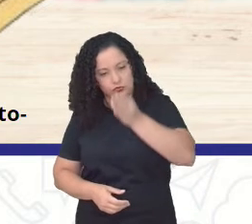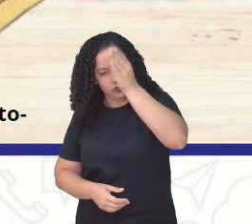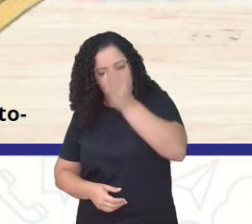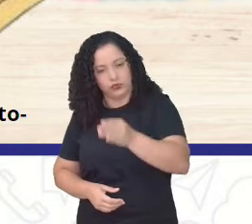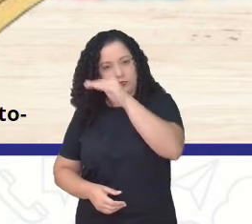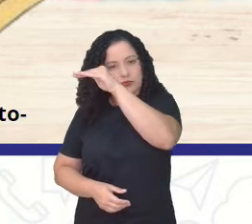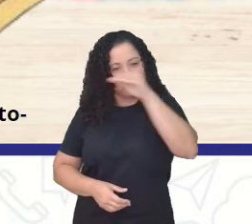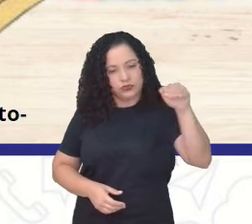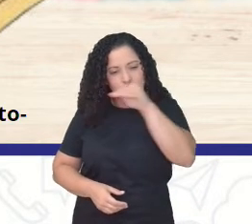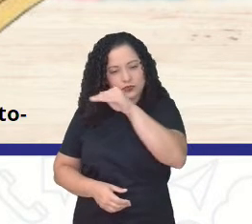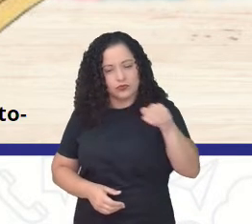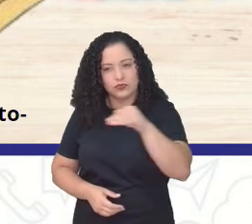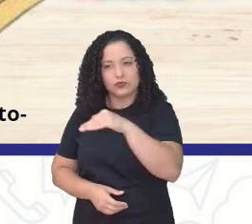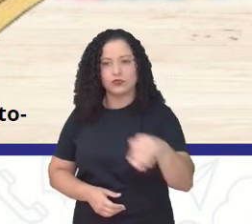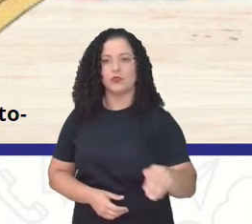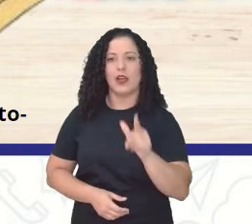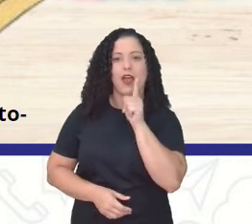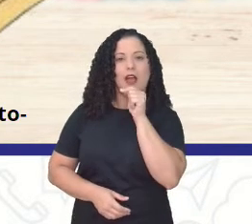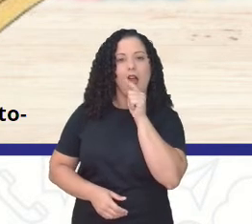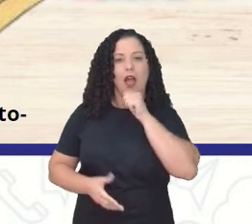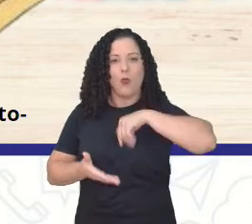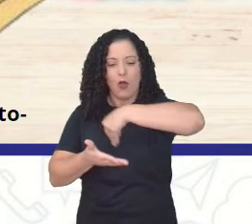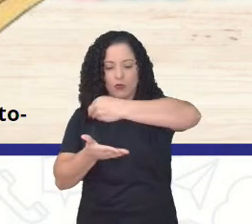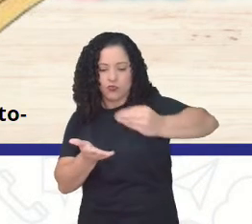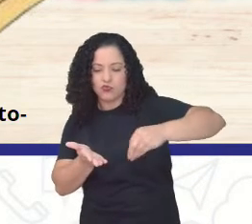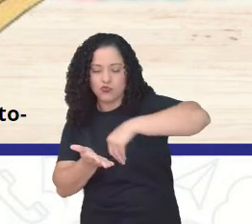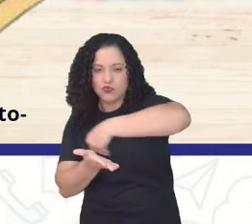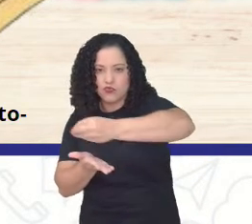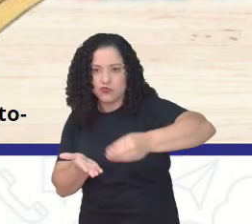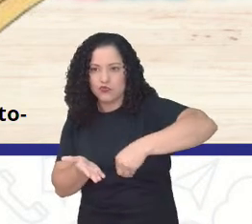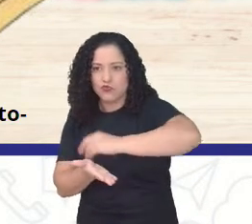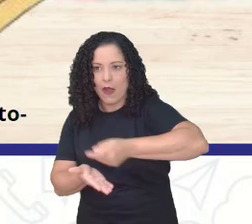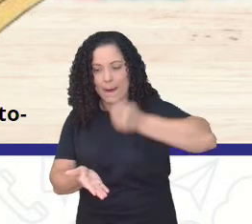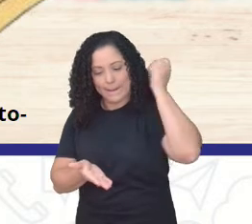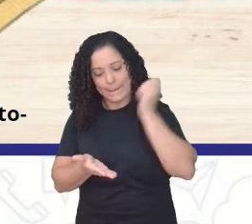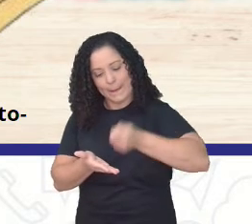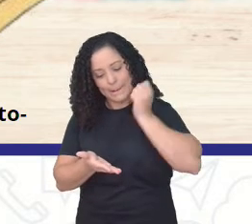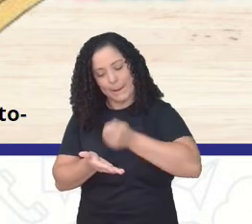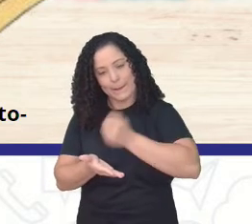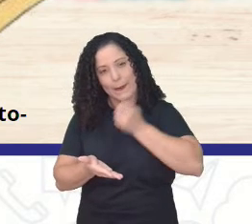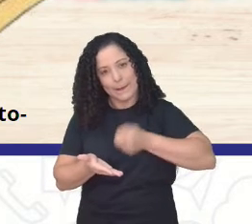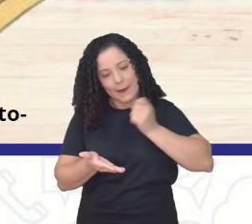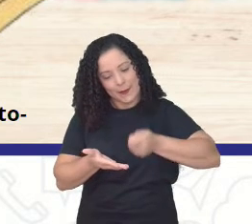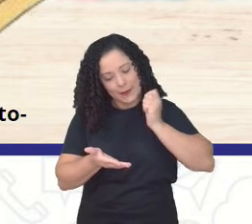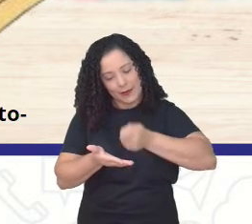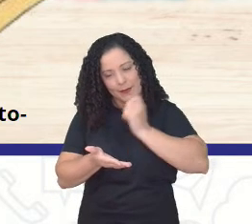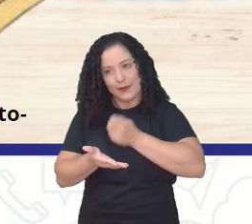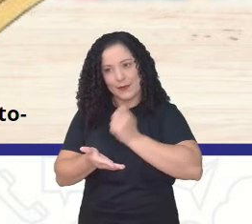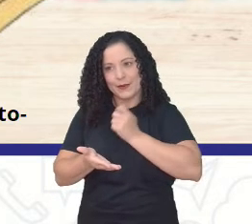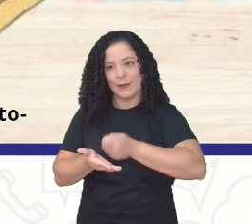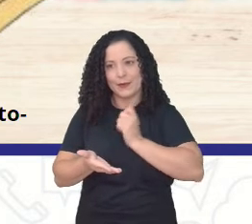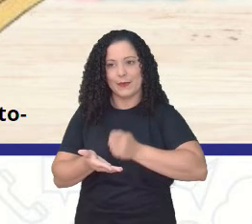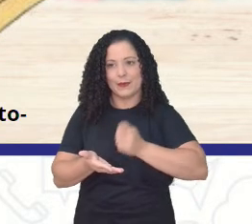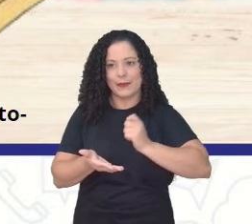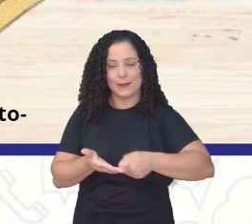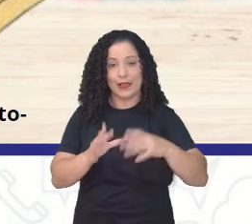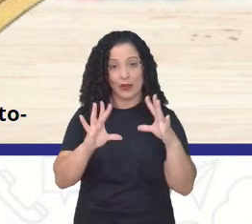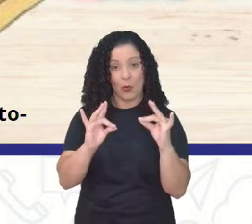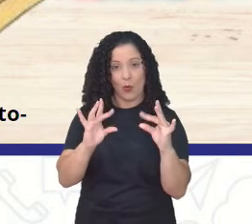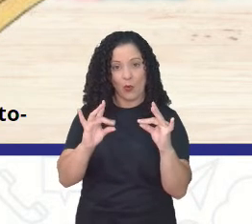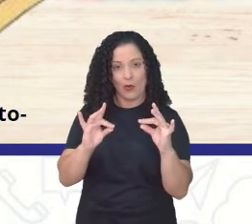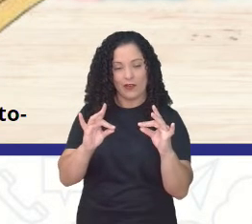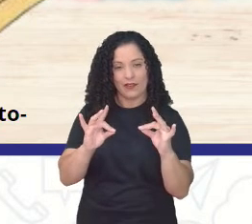sentido, molhava, aí vinha com um martelinho aí, ó, de madeira, batia, E o resultado, né, isso aqui colava,